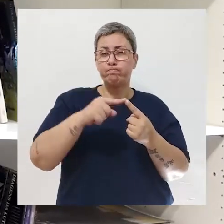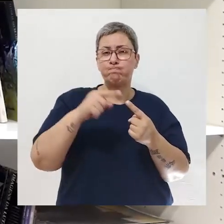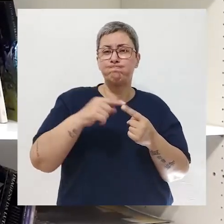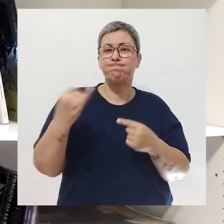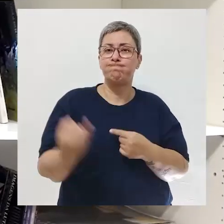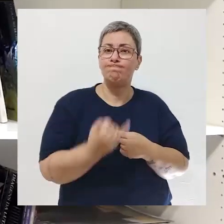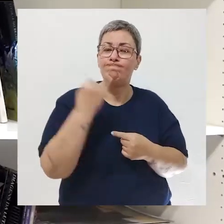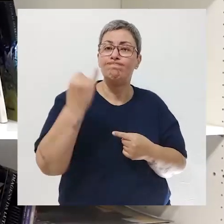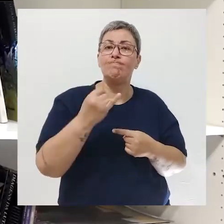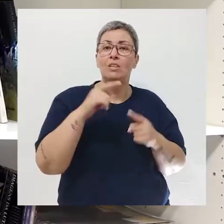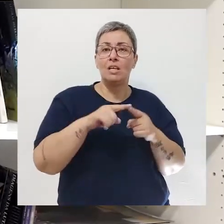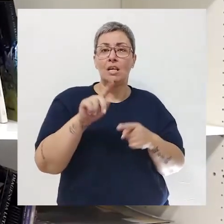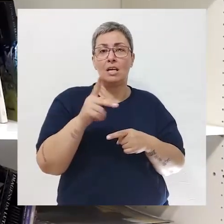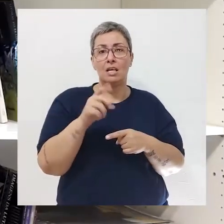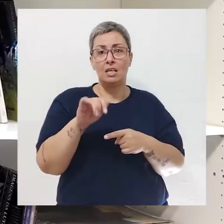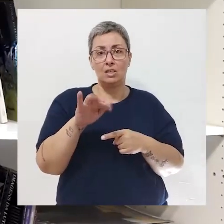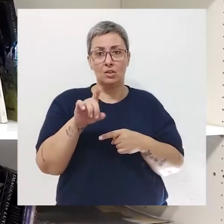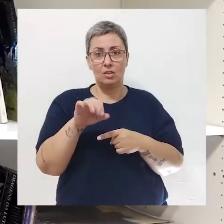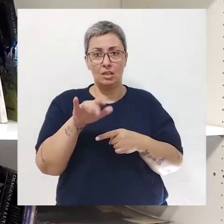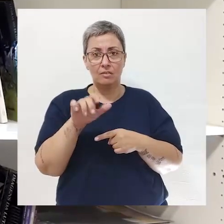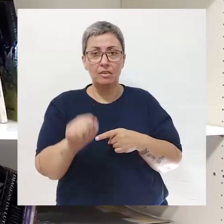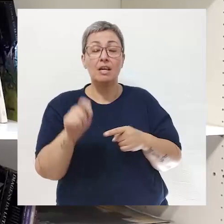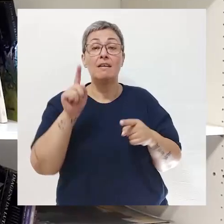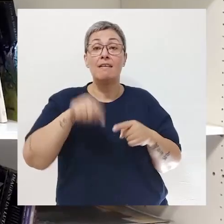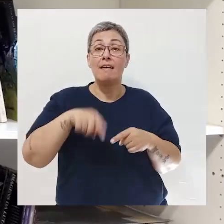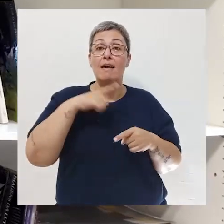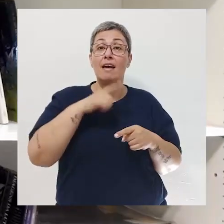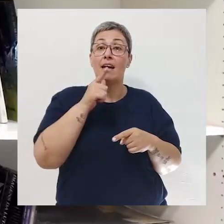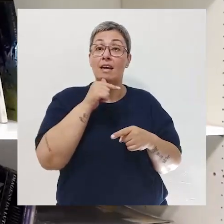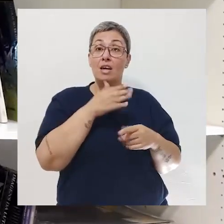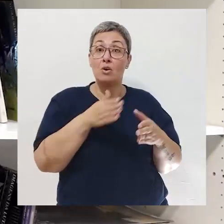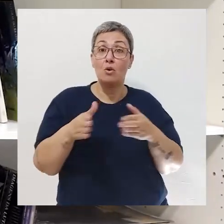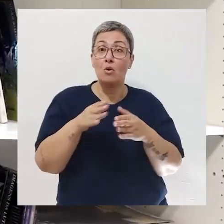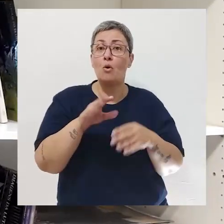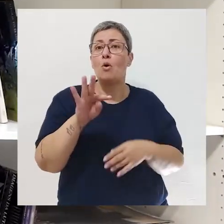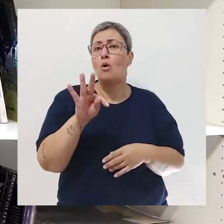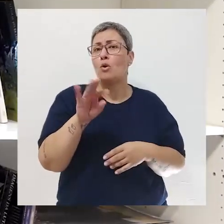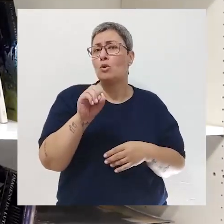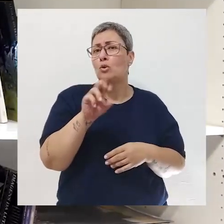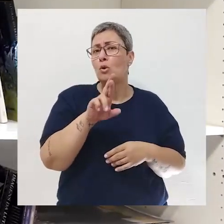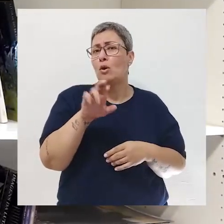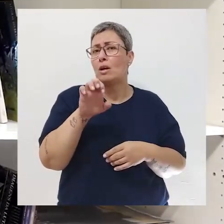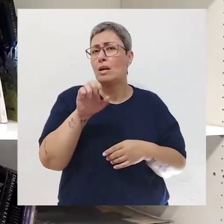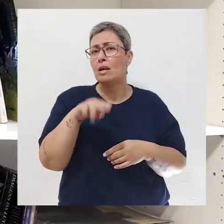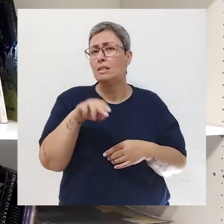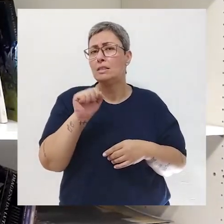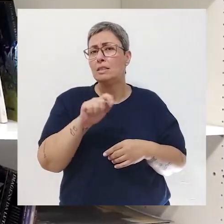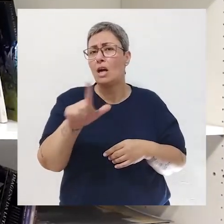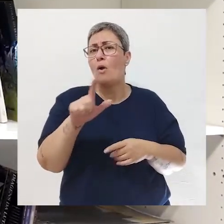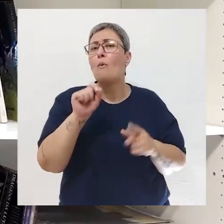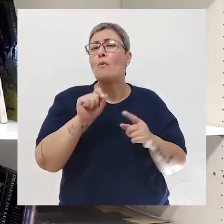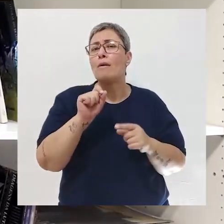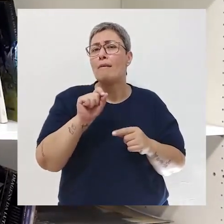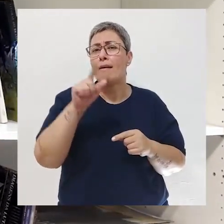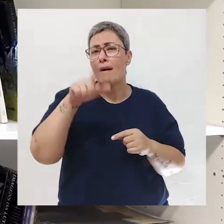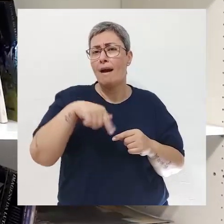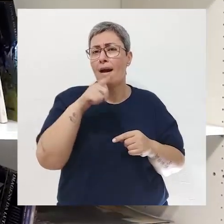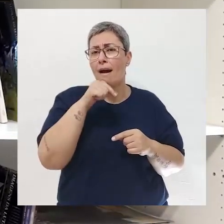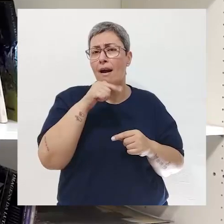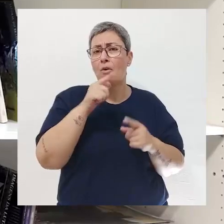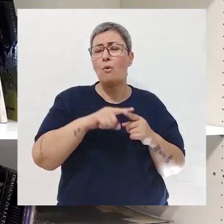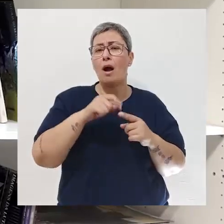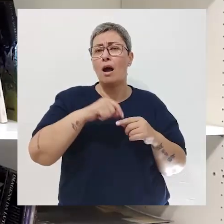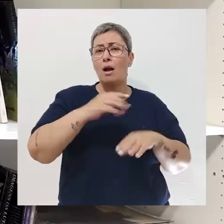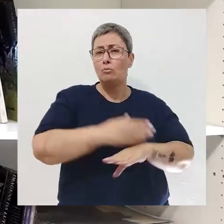hidrografia brasileira é que há uma grande incidência de rios torrenciais, com uma grande abundância de água